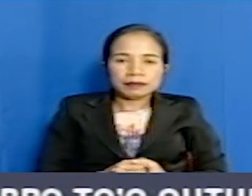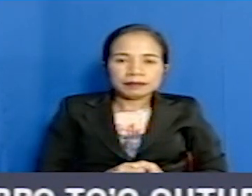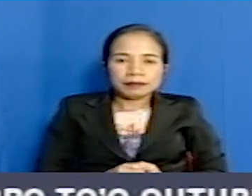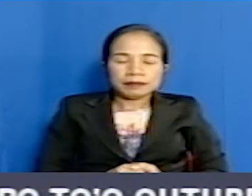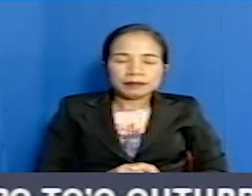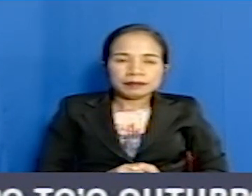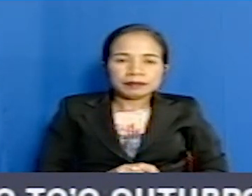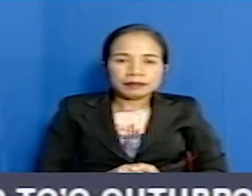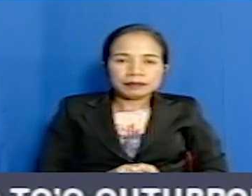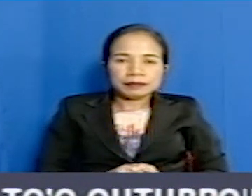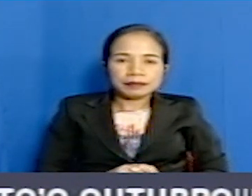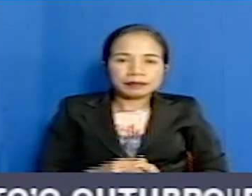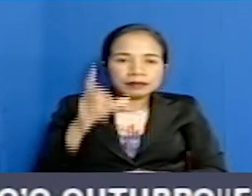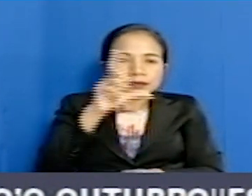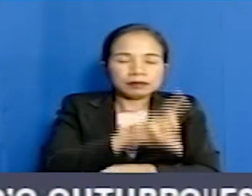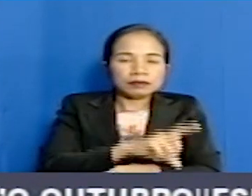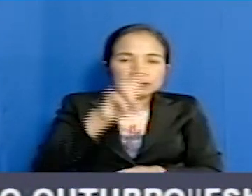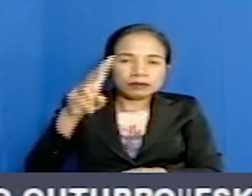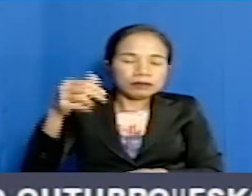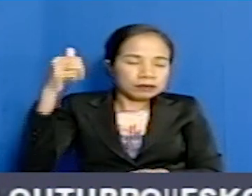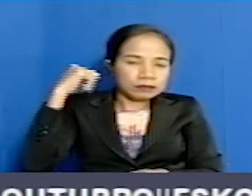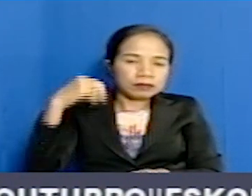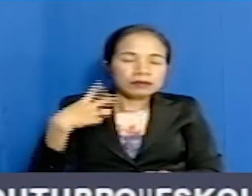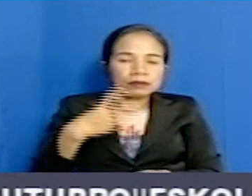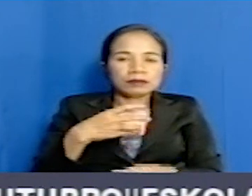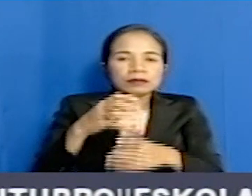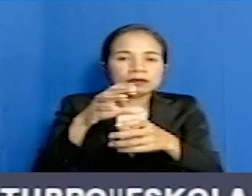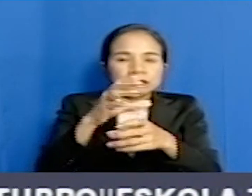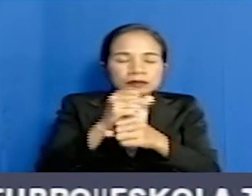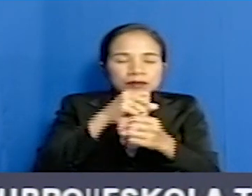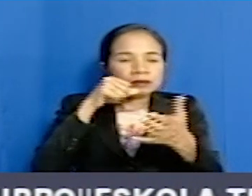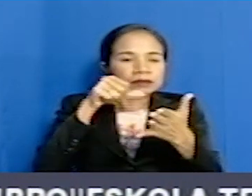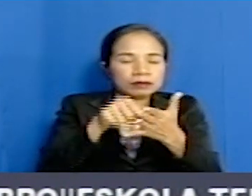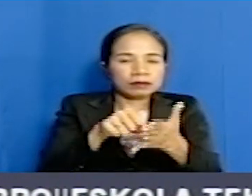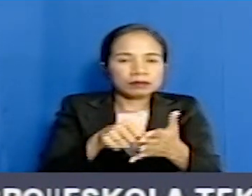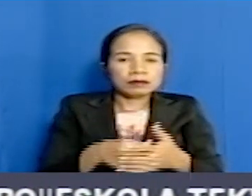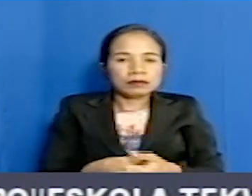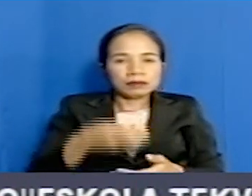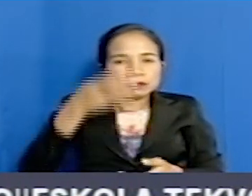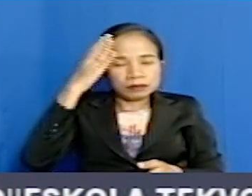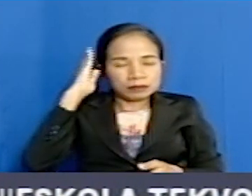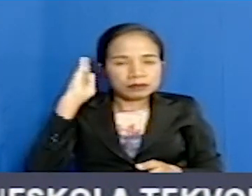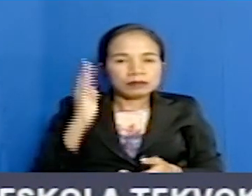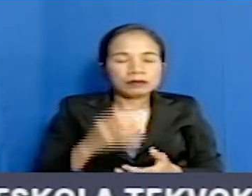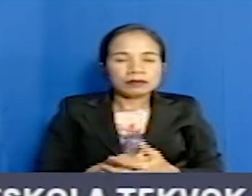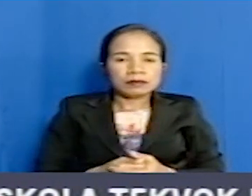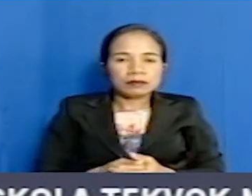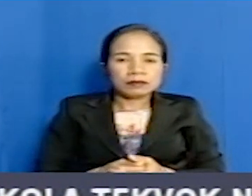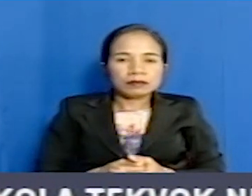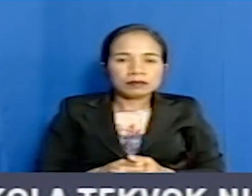Iha lorong rua bakutu kita hetang karta kosi Sua Excelência Inspetor Geral da